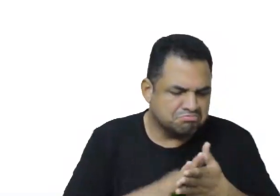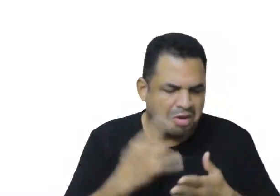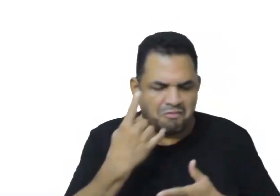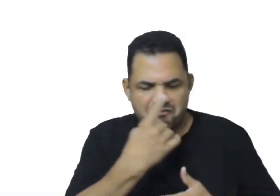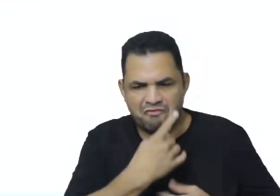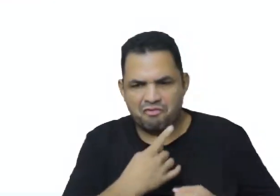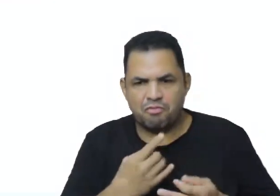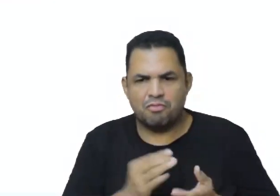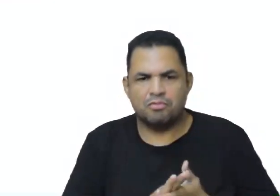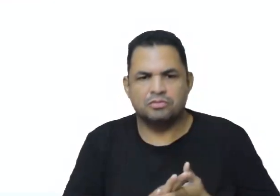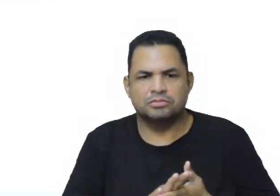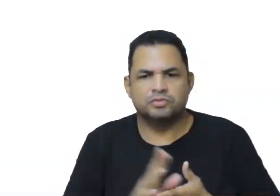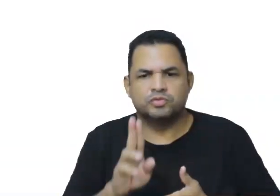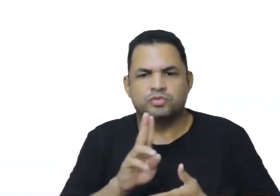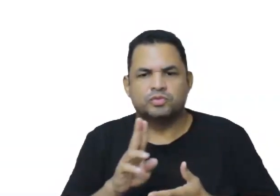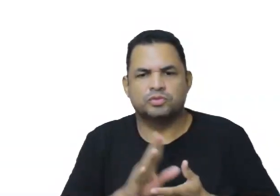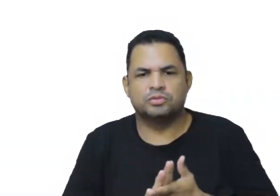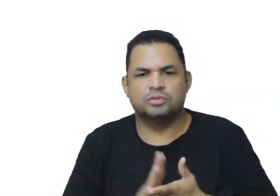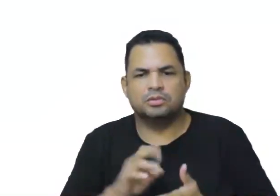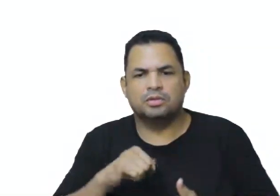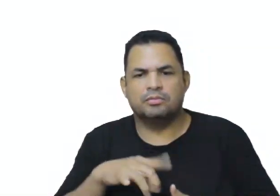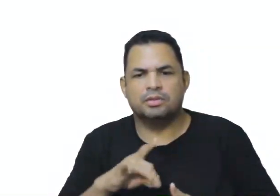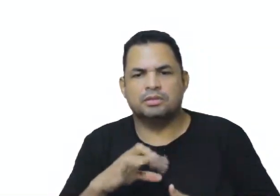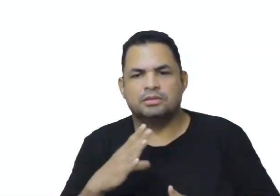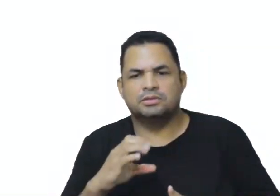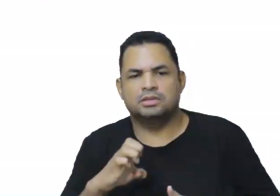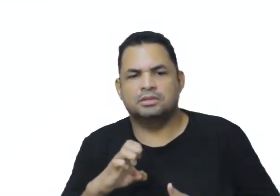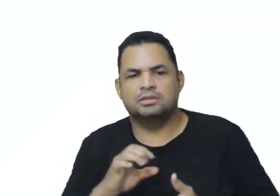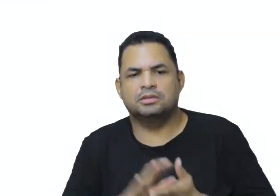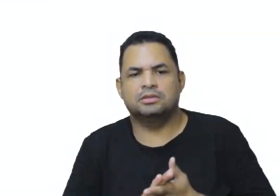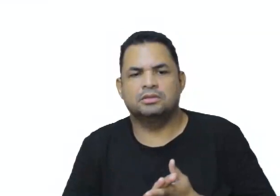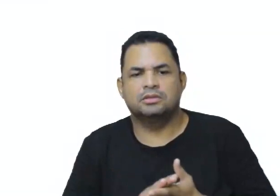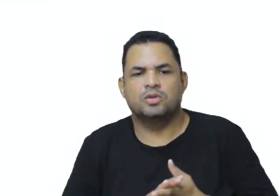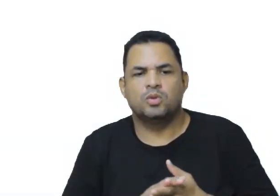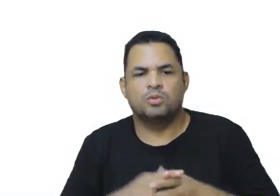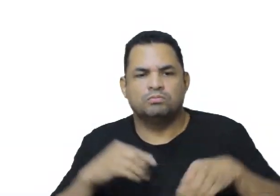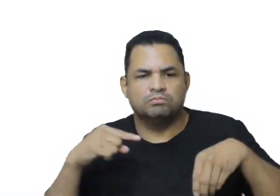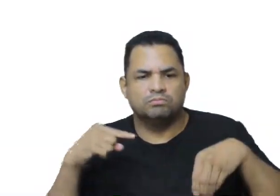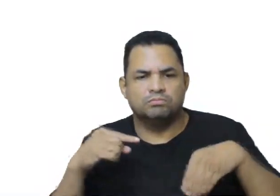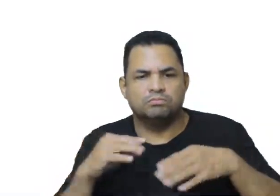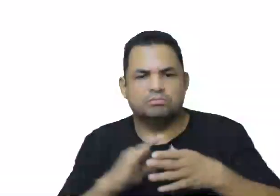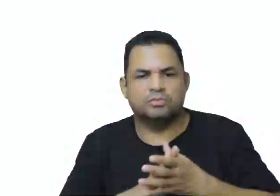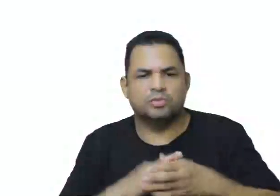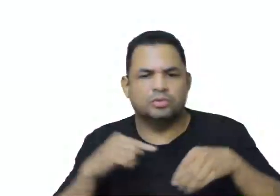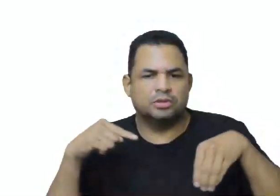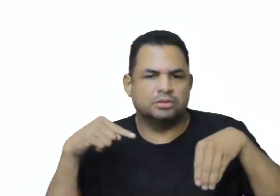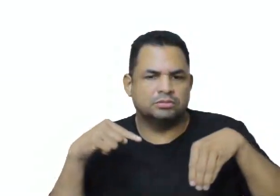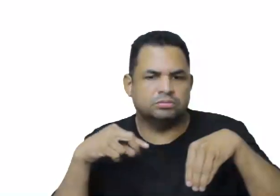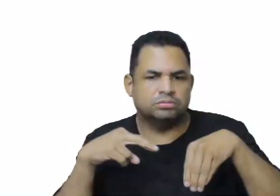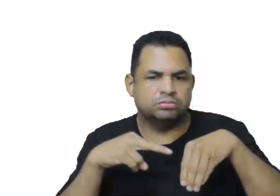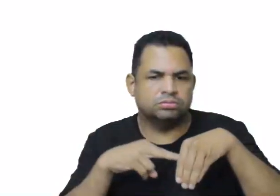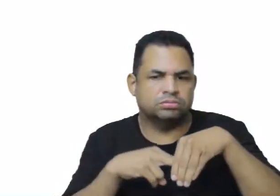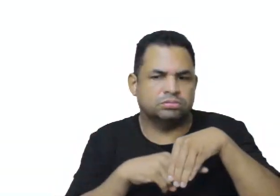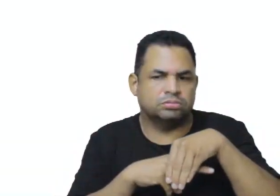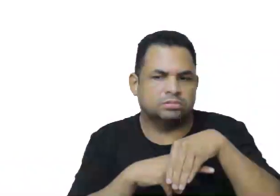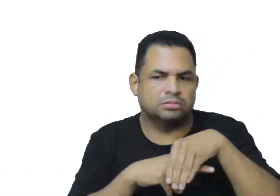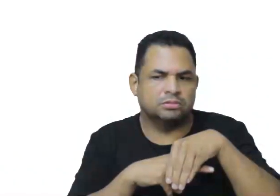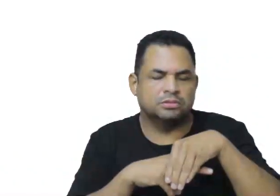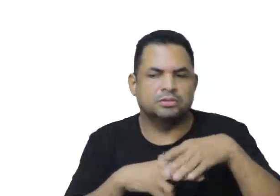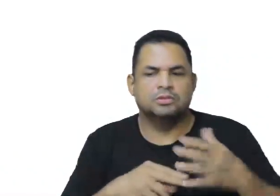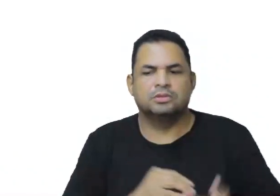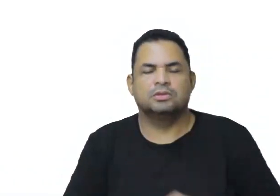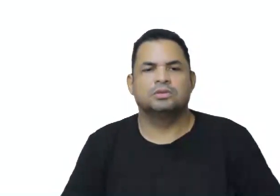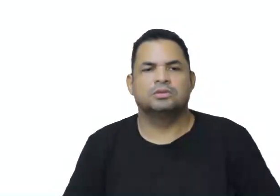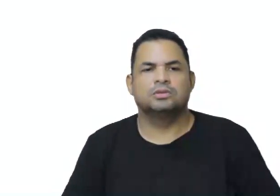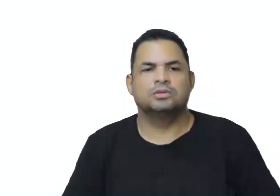congênita, utilizando, por exemplo, a amniocentese e a ultrassonografia. Tá bom, pessoal? Então,